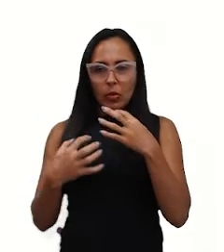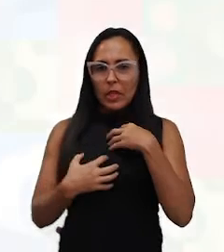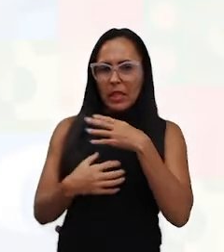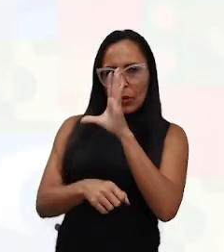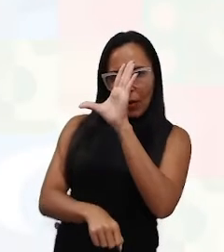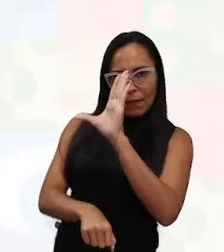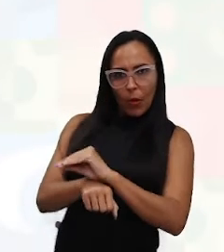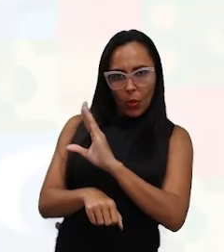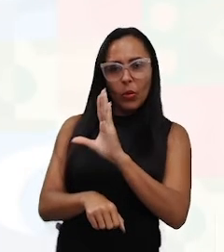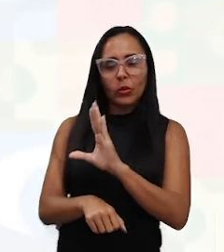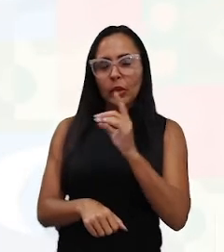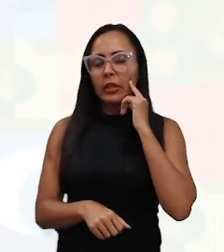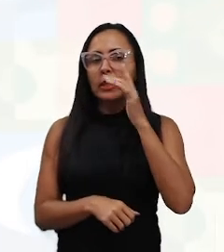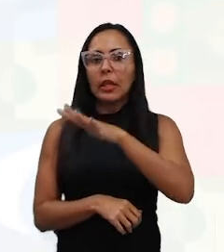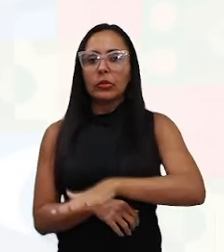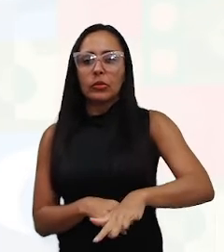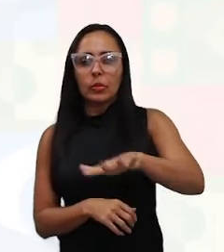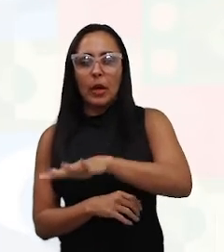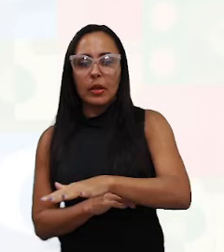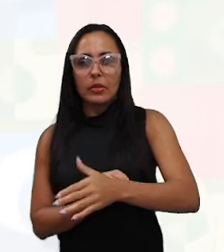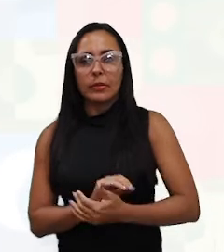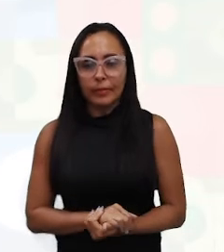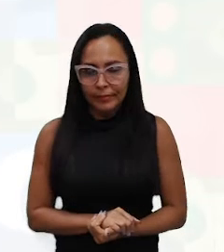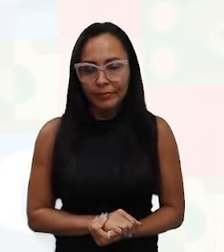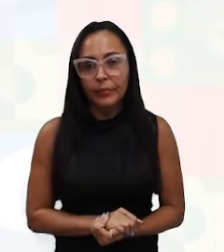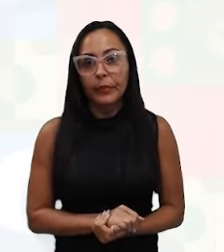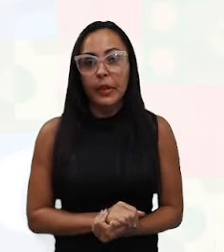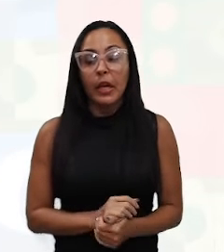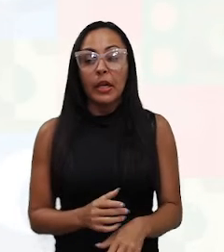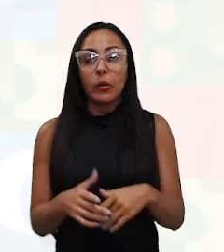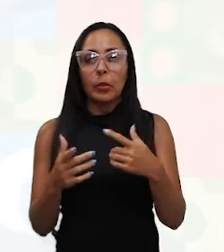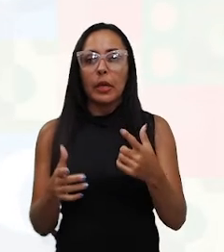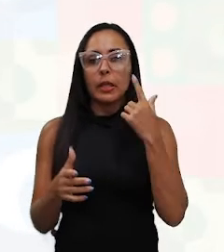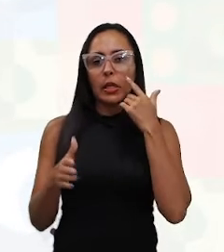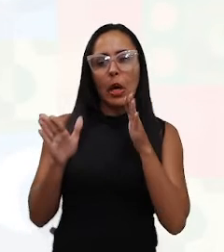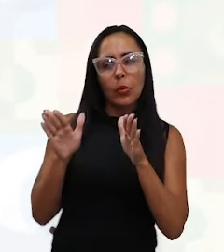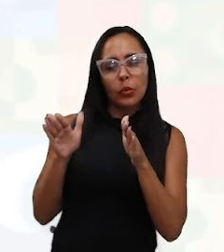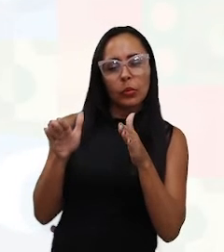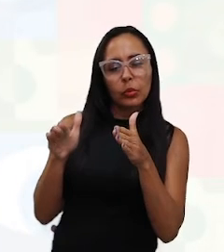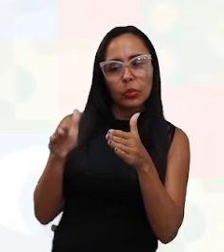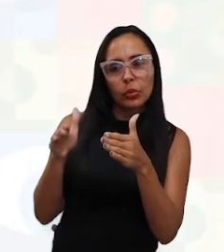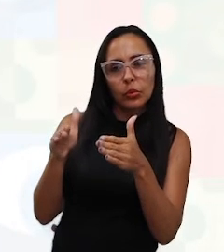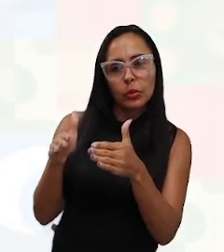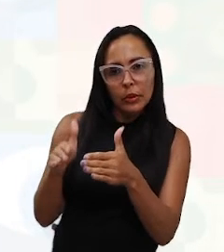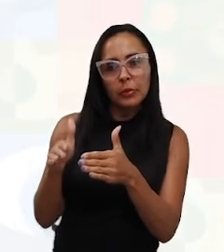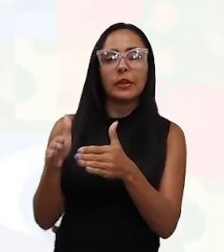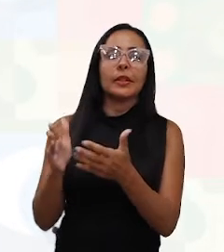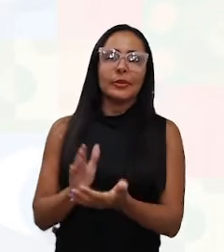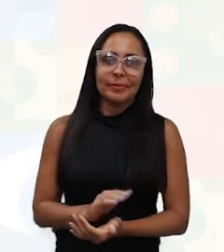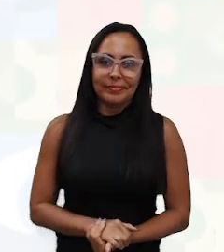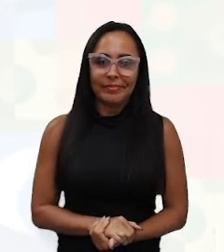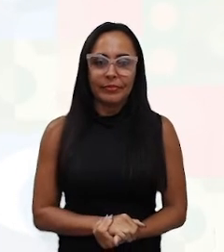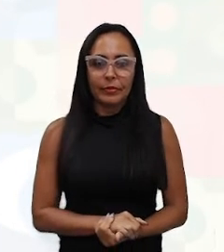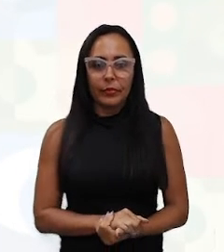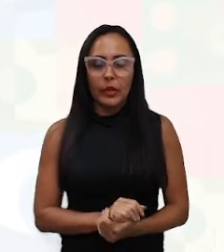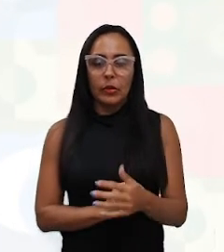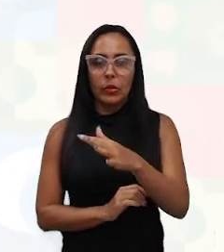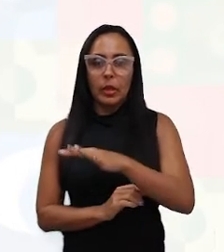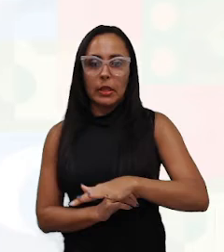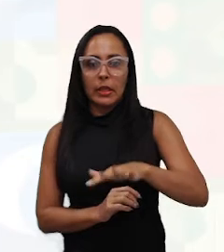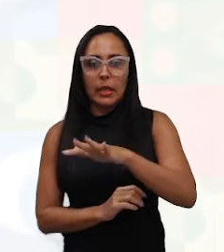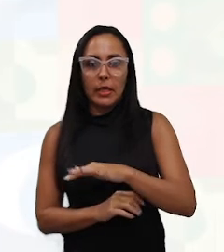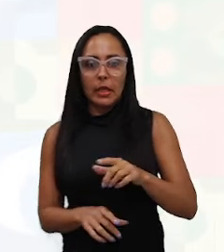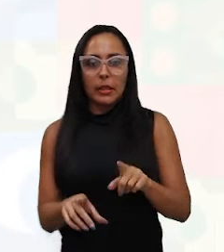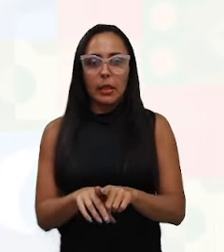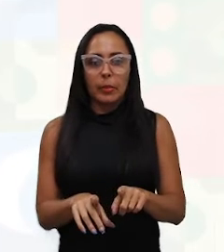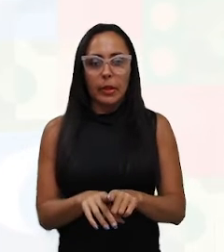gente olha para esse espaço, que o ambiente ele está fechando, afunilando numa linha que a gente chama de linha